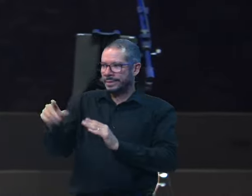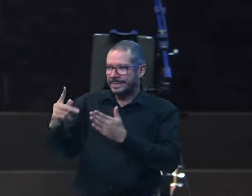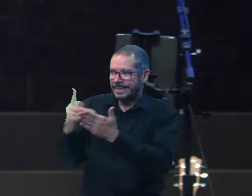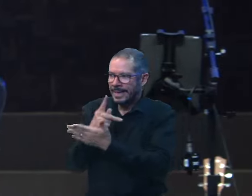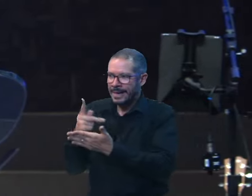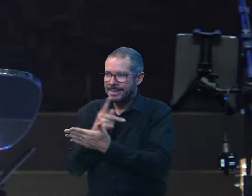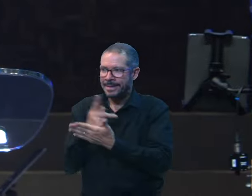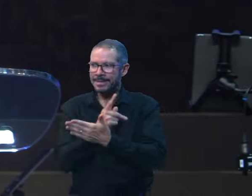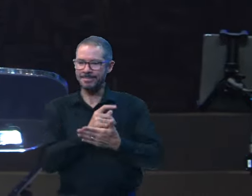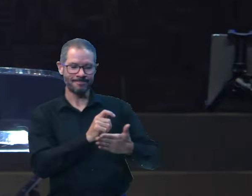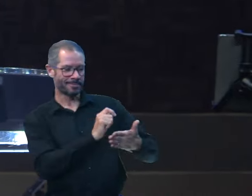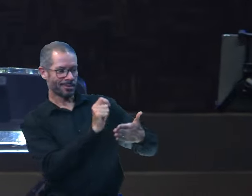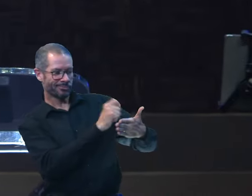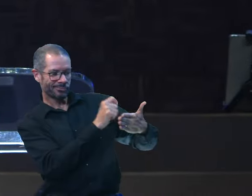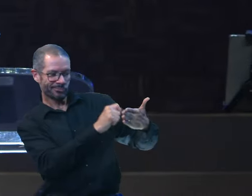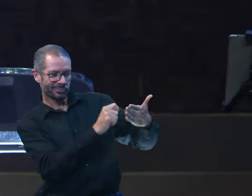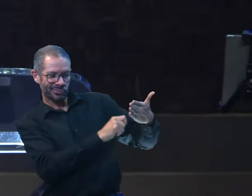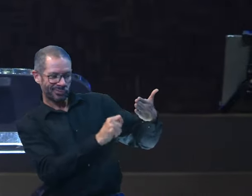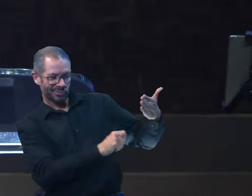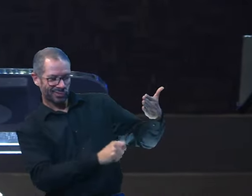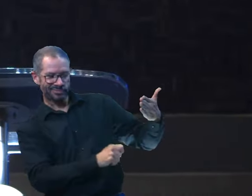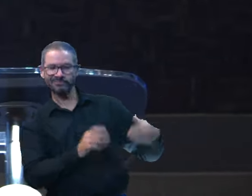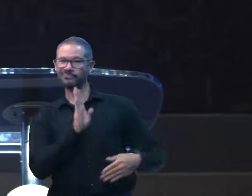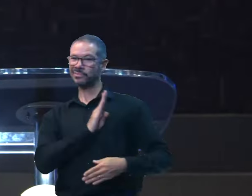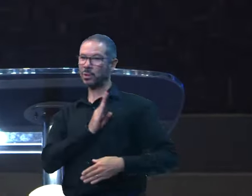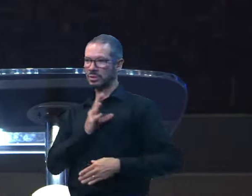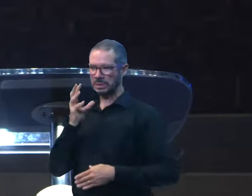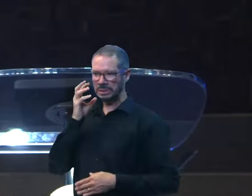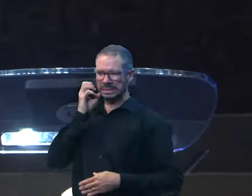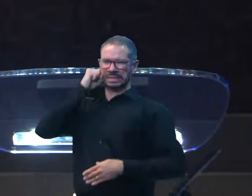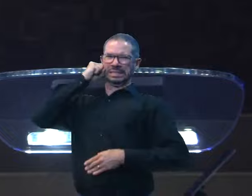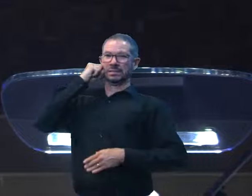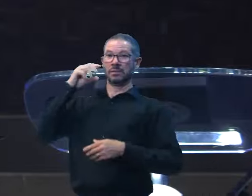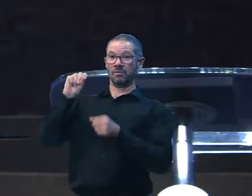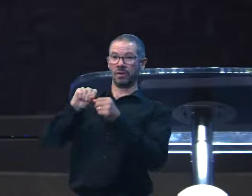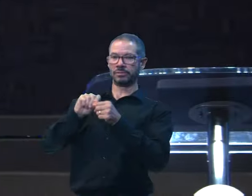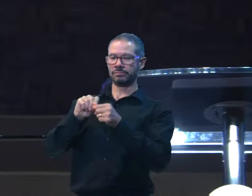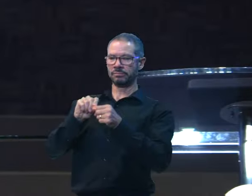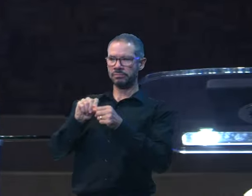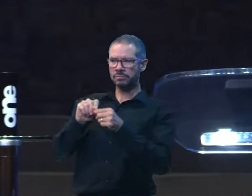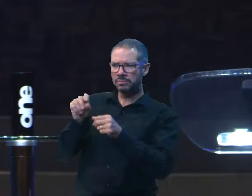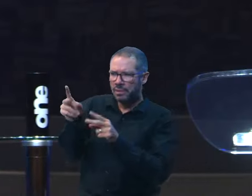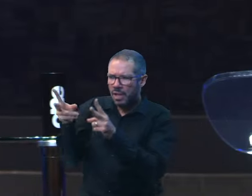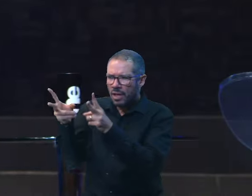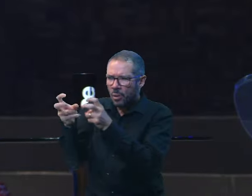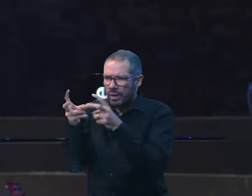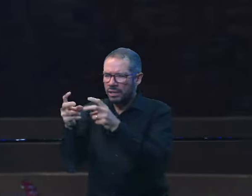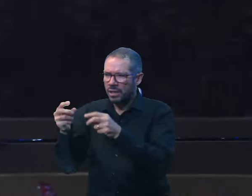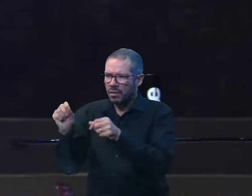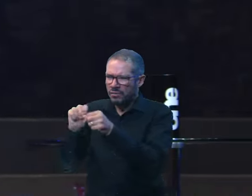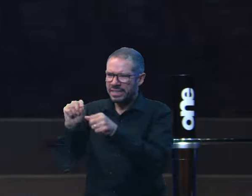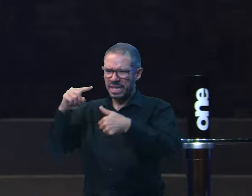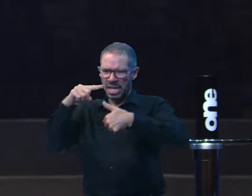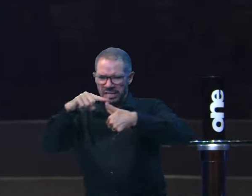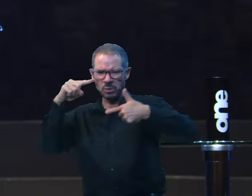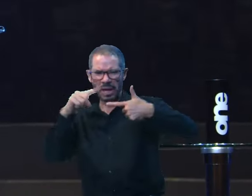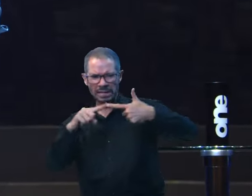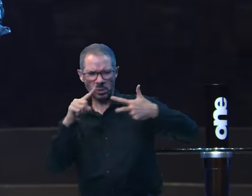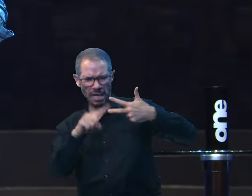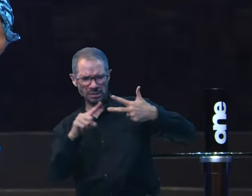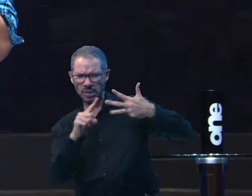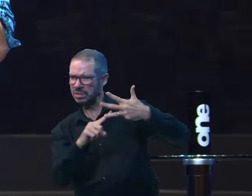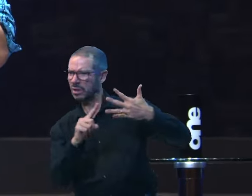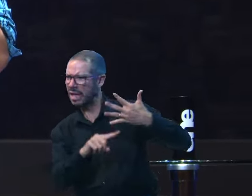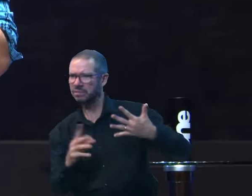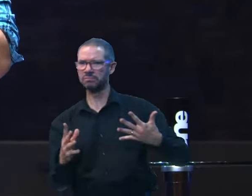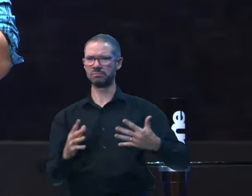errado. O coração amargurado, ele faz isso. Ele fica olhando. Olha o que ele fez para mim. Fez isso, isso, isso, isso